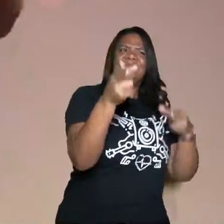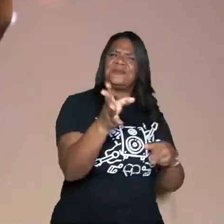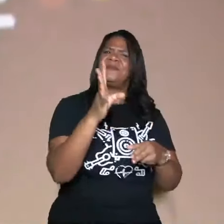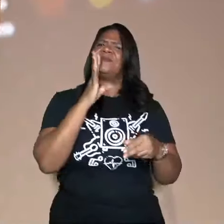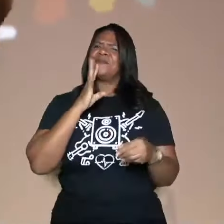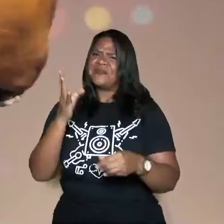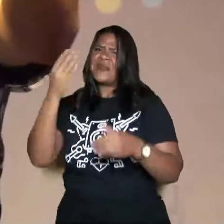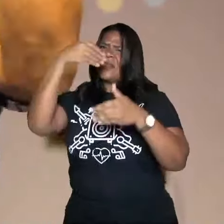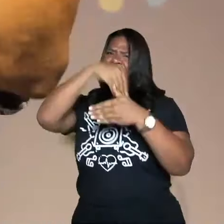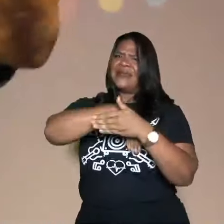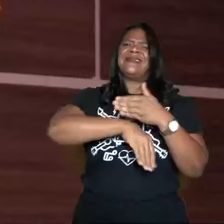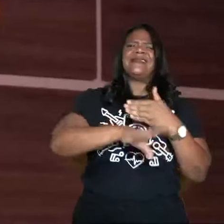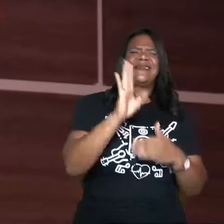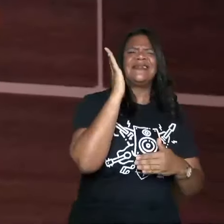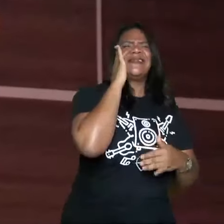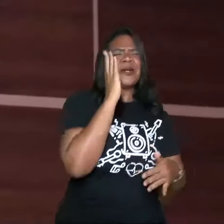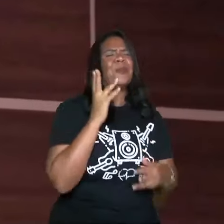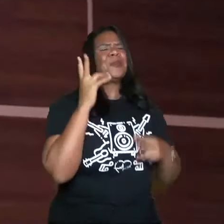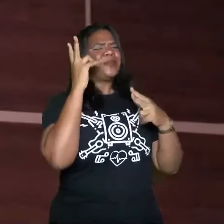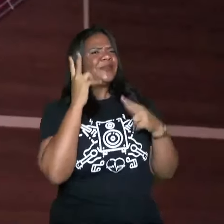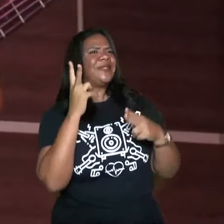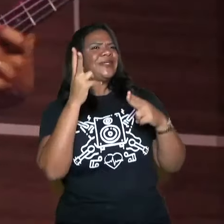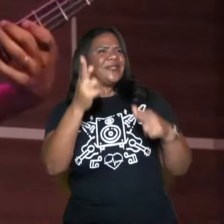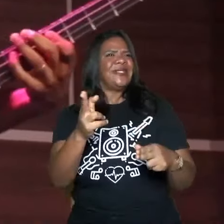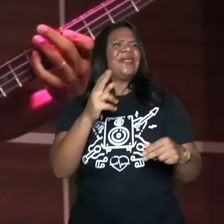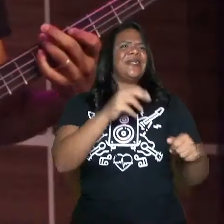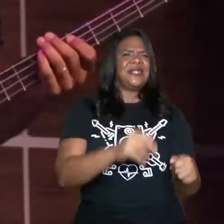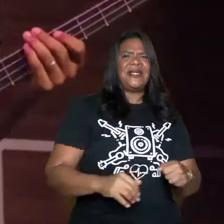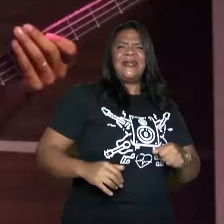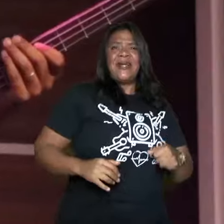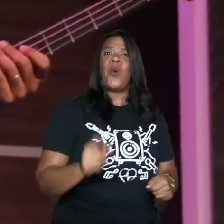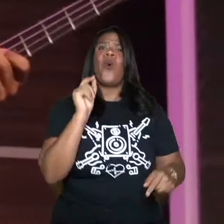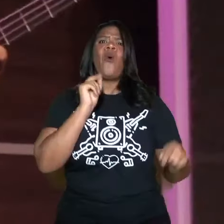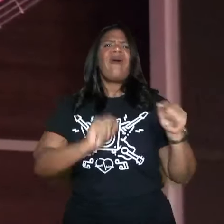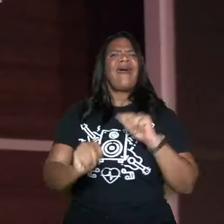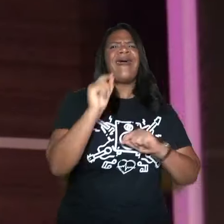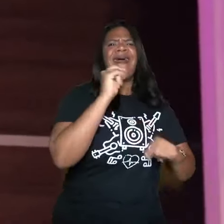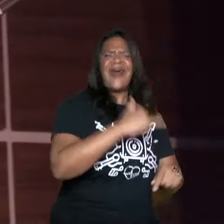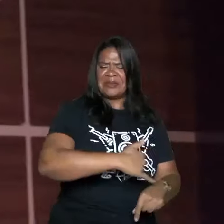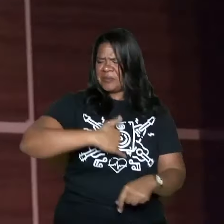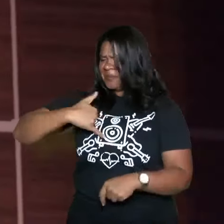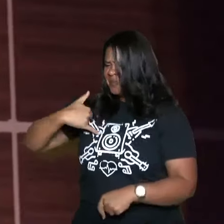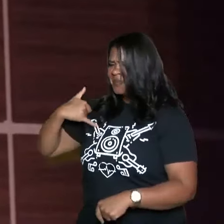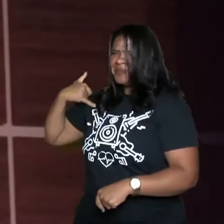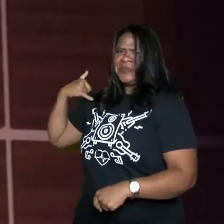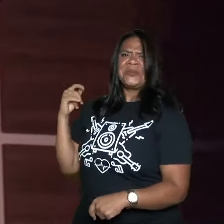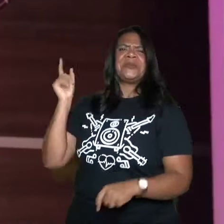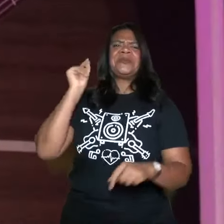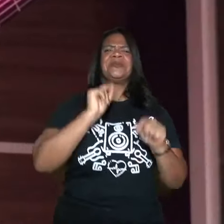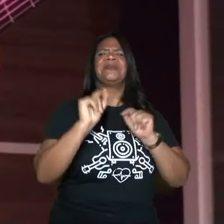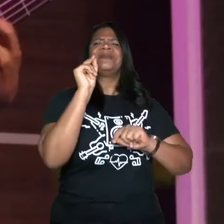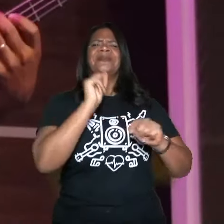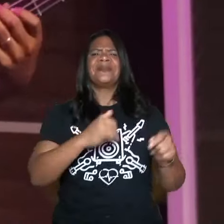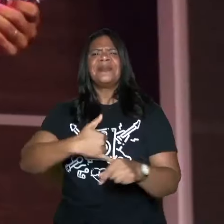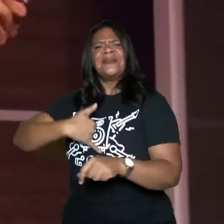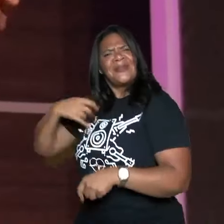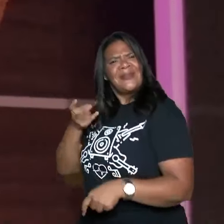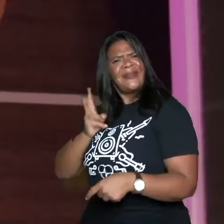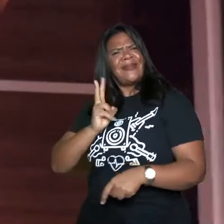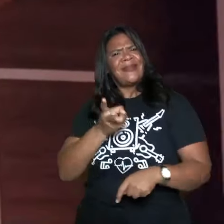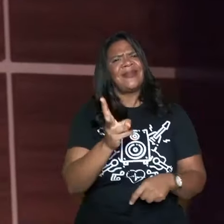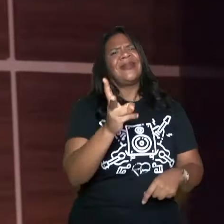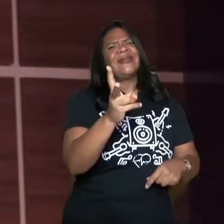por dentro, tira o seu pé do chão e vai. Só vaidade, só vaidade, só vaidade,